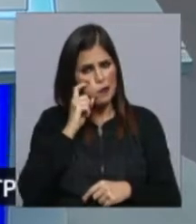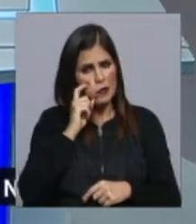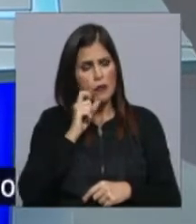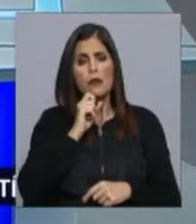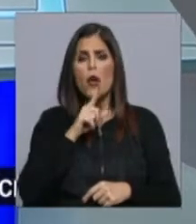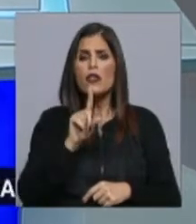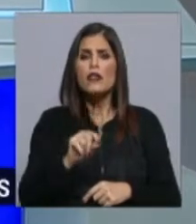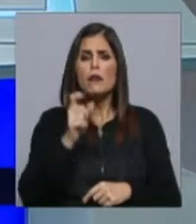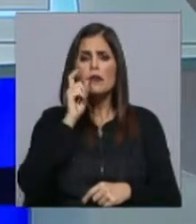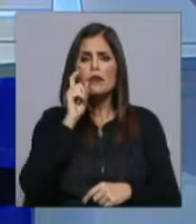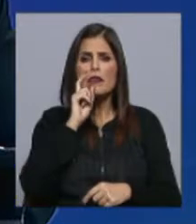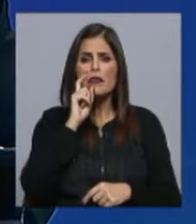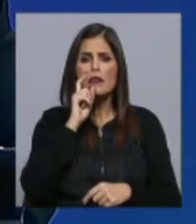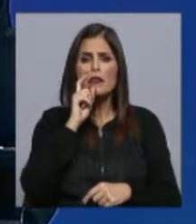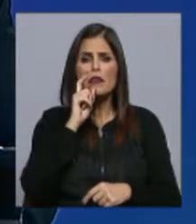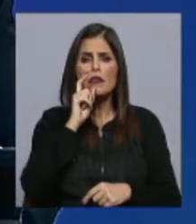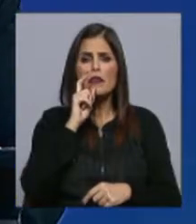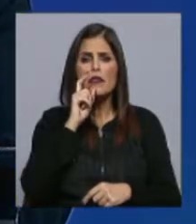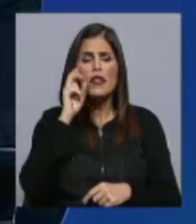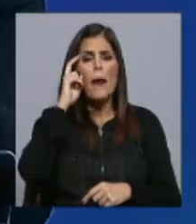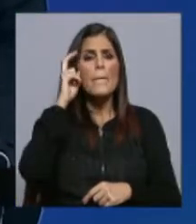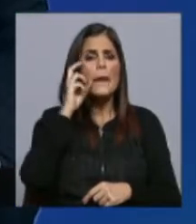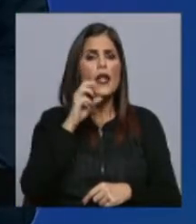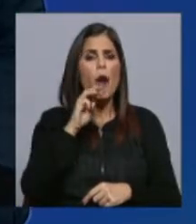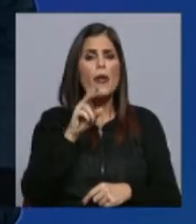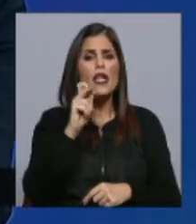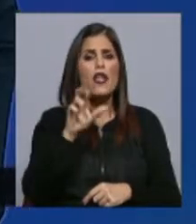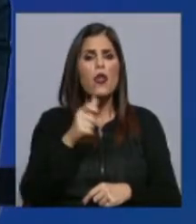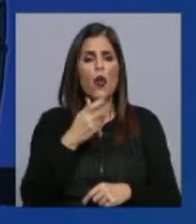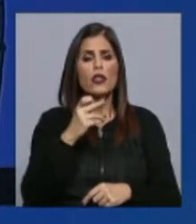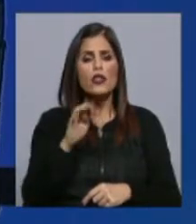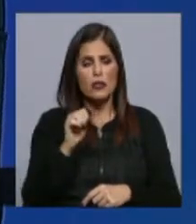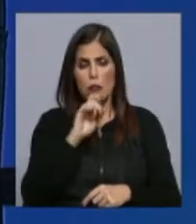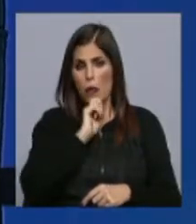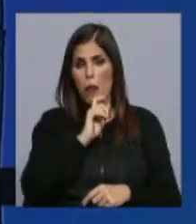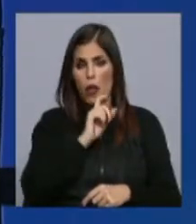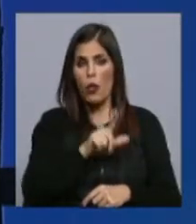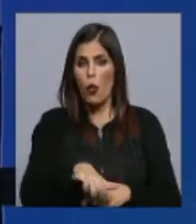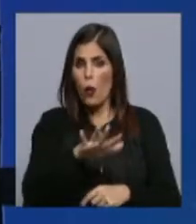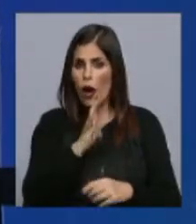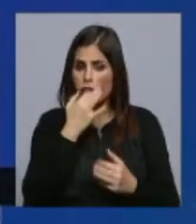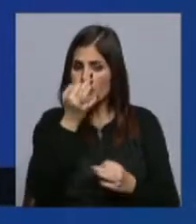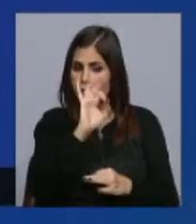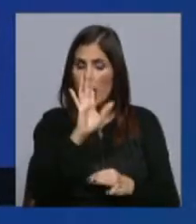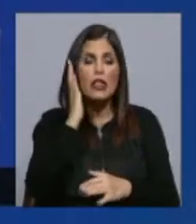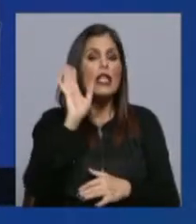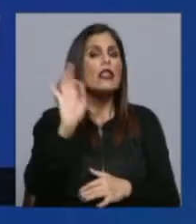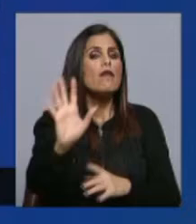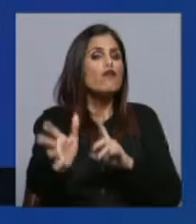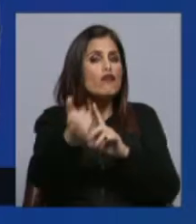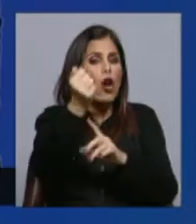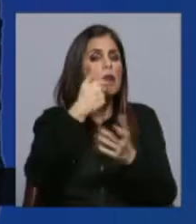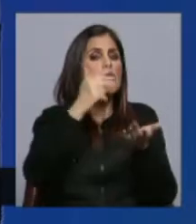podem preservar biomarcadores. Ou seja, pode ser um sítio notável para tentar encontrar provas